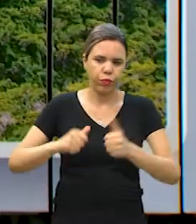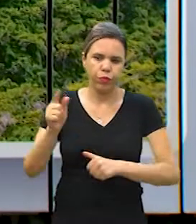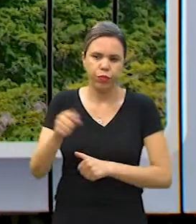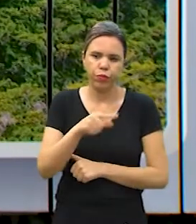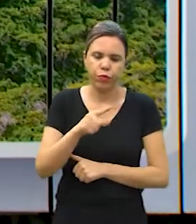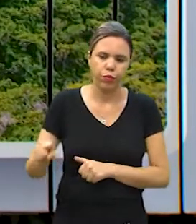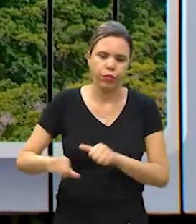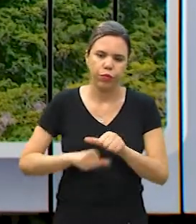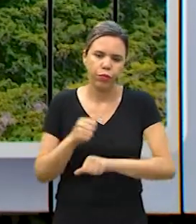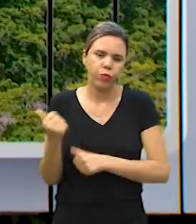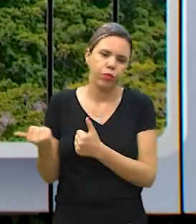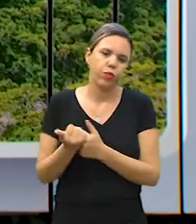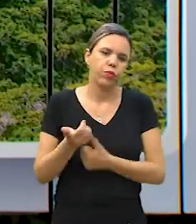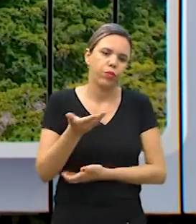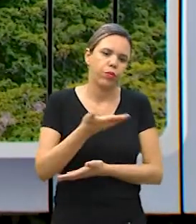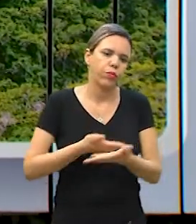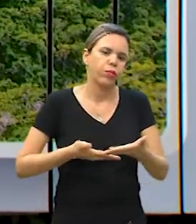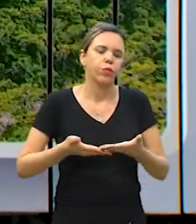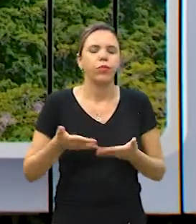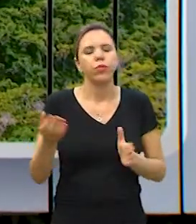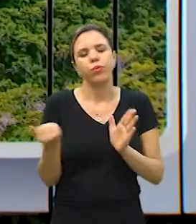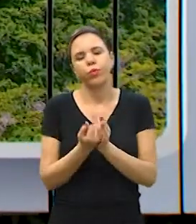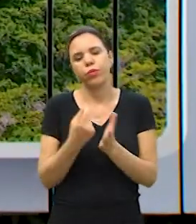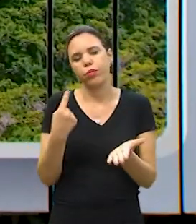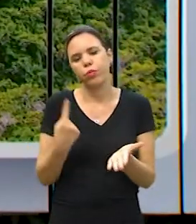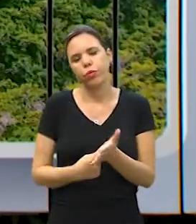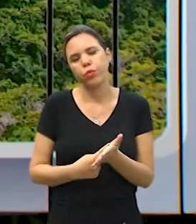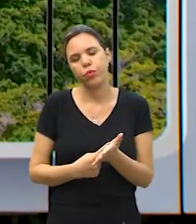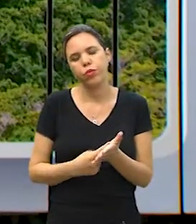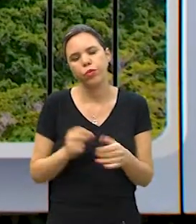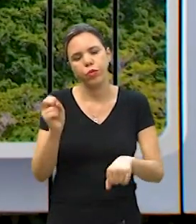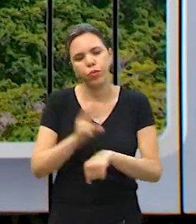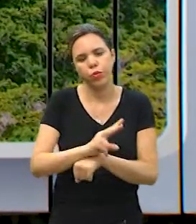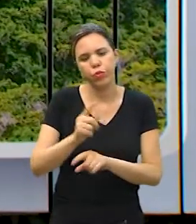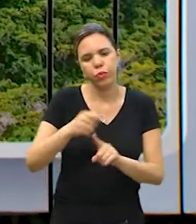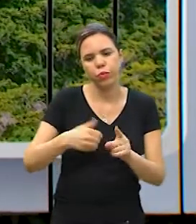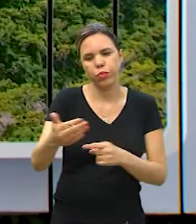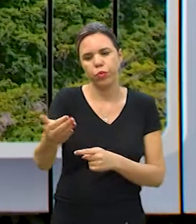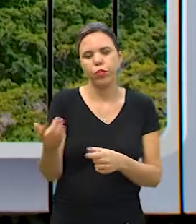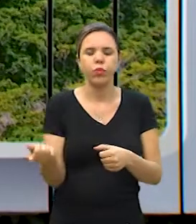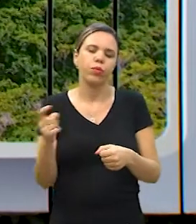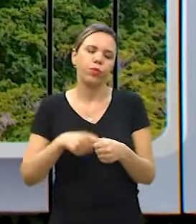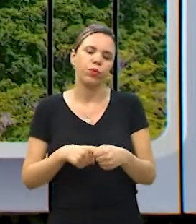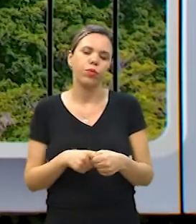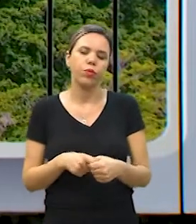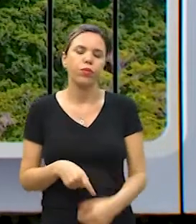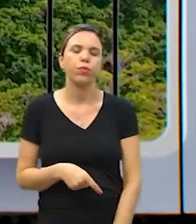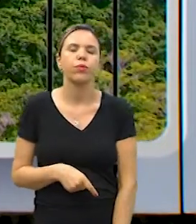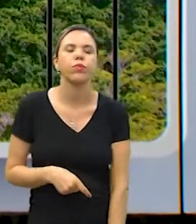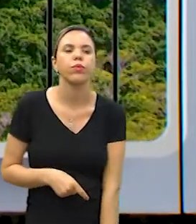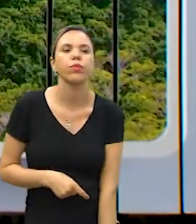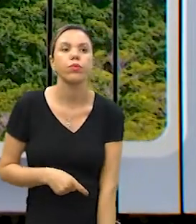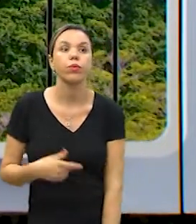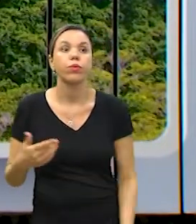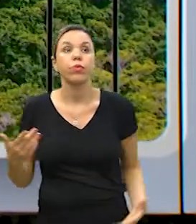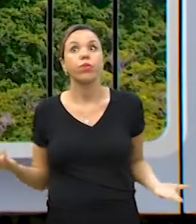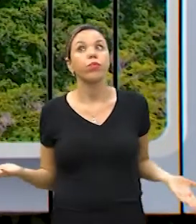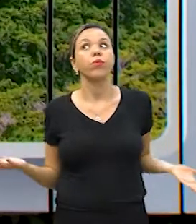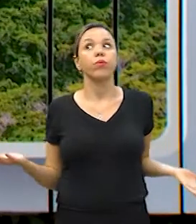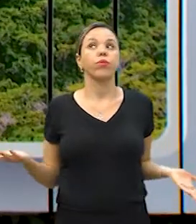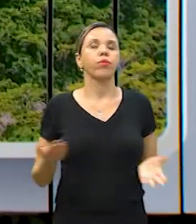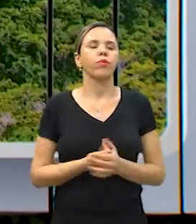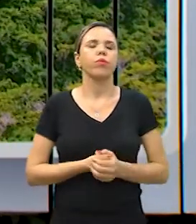os feriados, vamos marcar com o vírus que no mês que vem nós vamos voltar, tal.